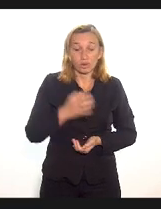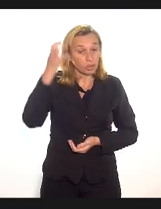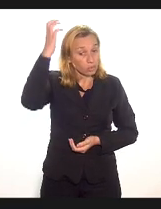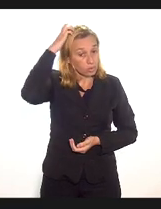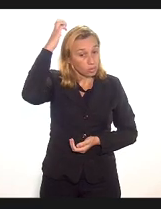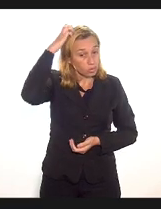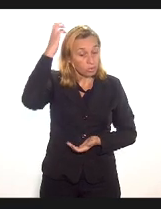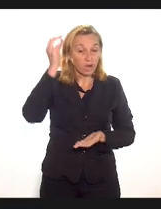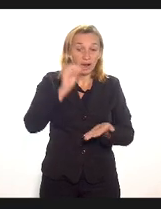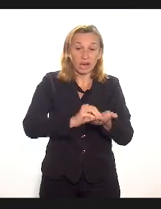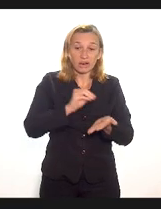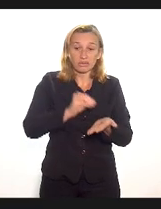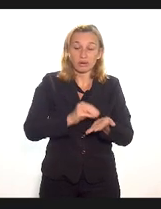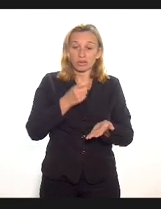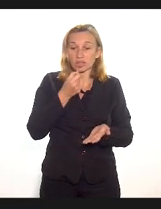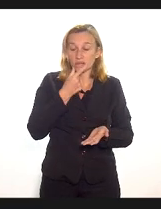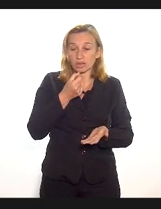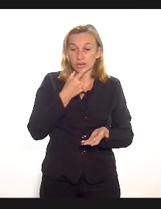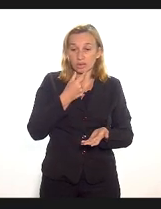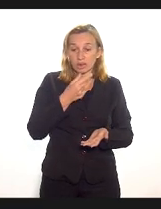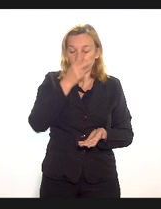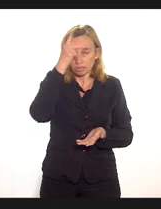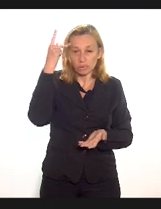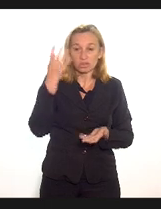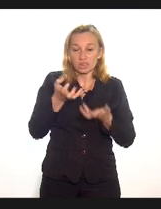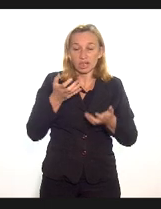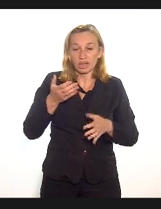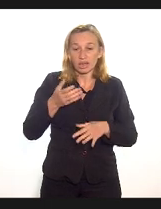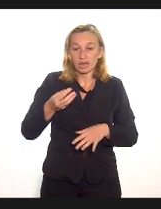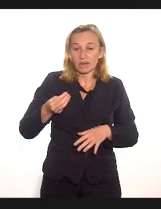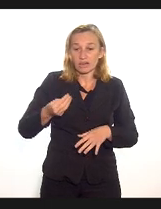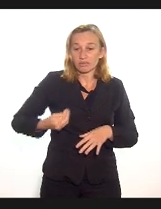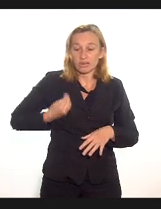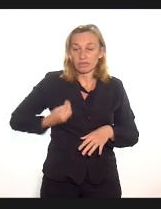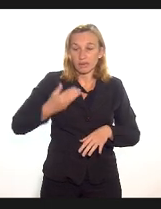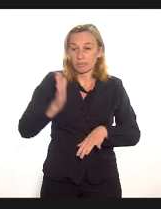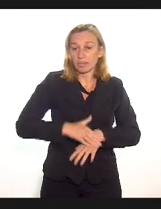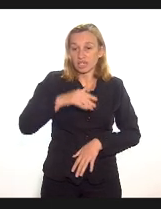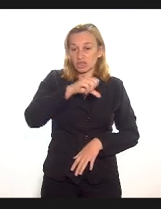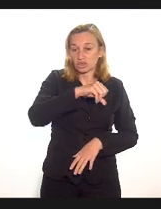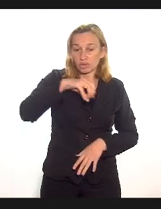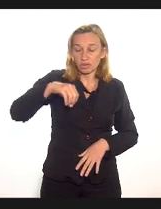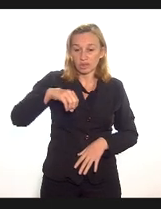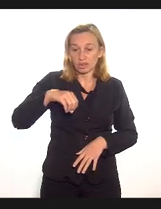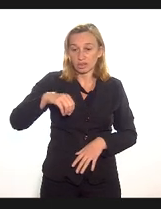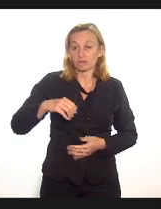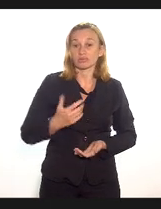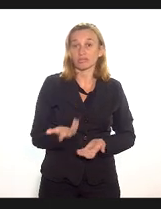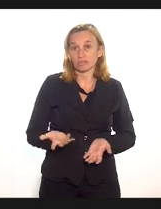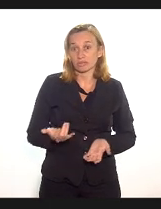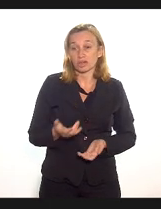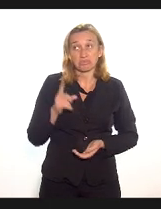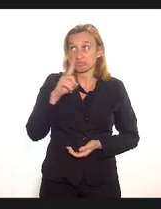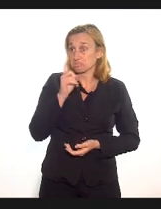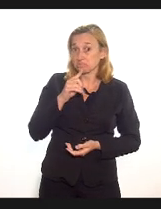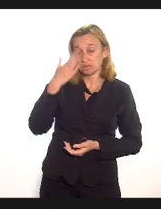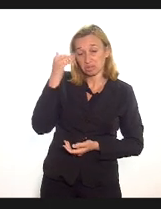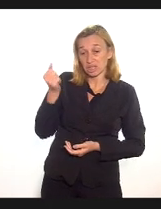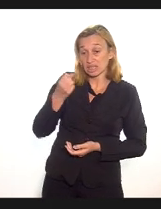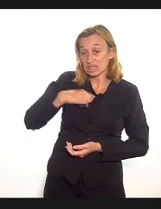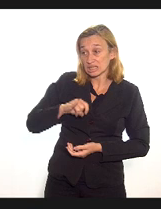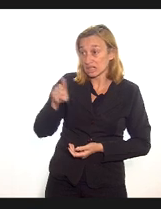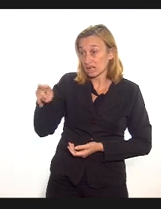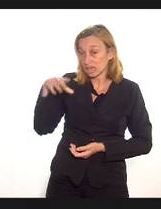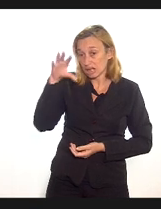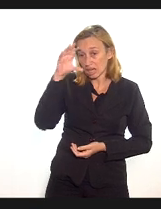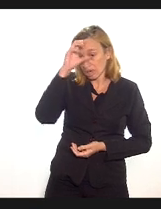de medicamentos às pessoas que teimam em viver mais de 90 anos, 100 anos. Né? Eu não sei se ele aprendeu isso quando serviu